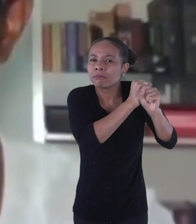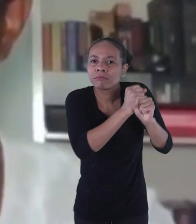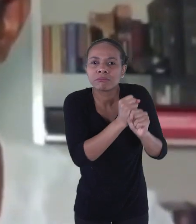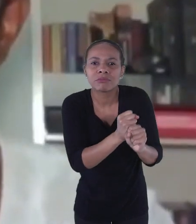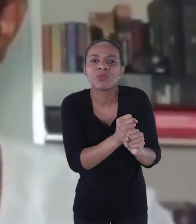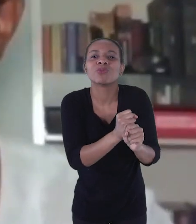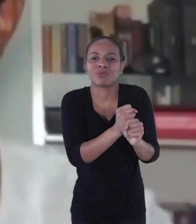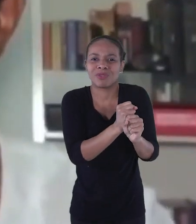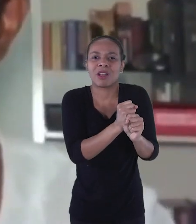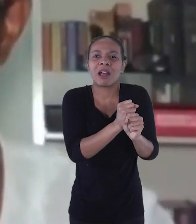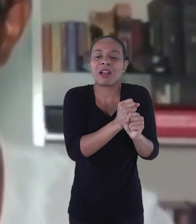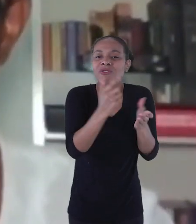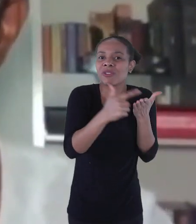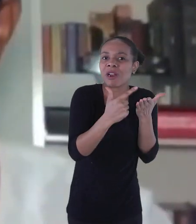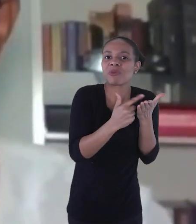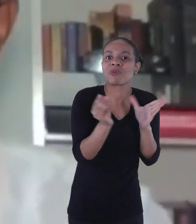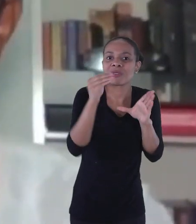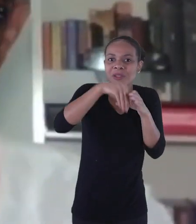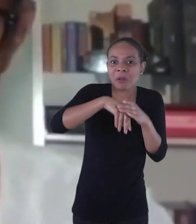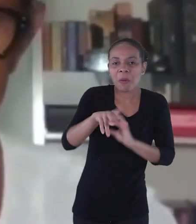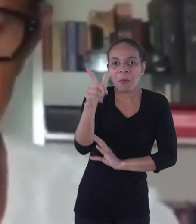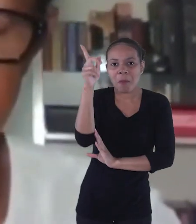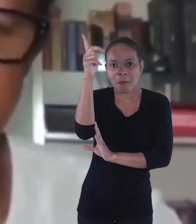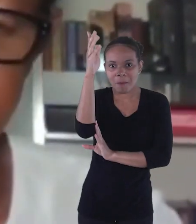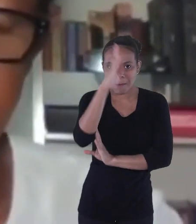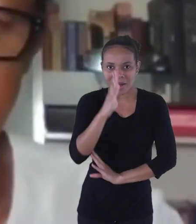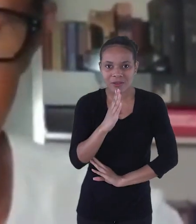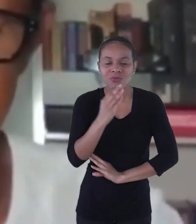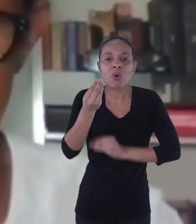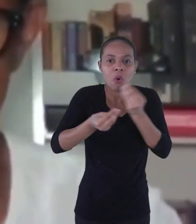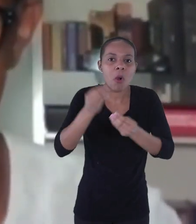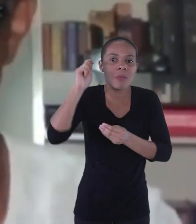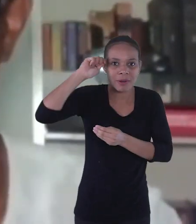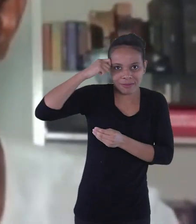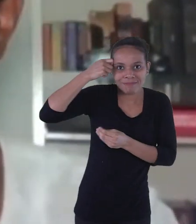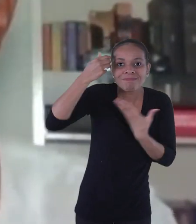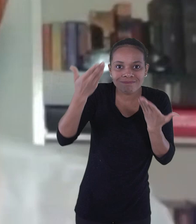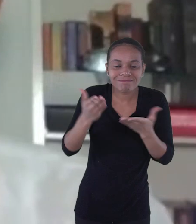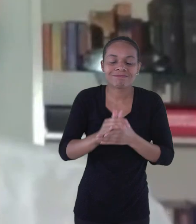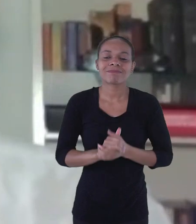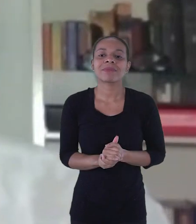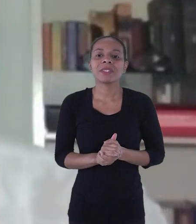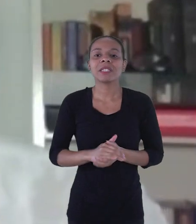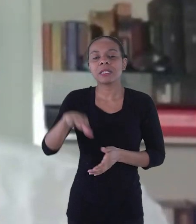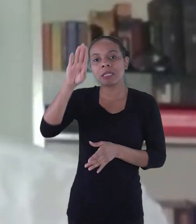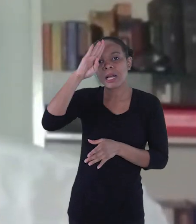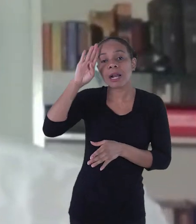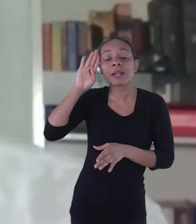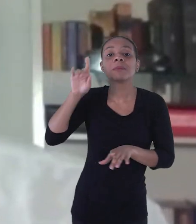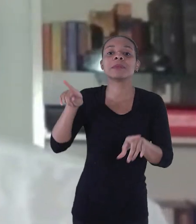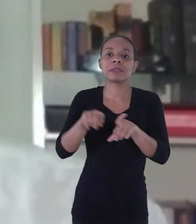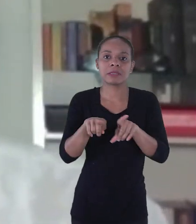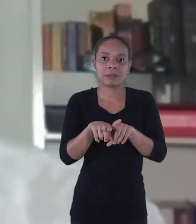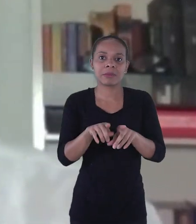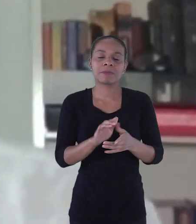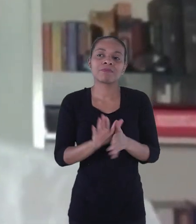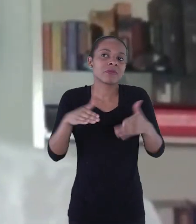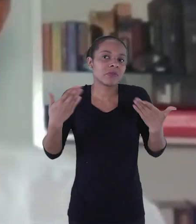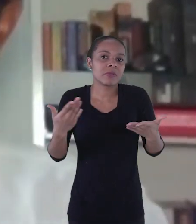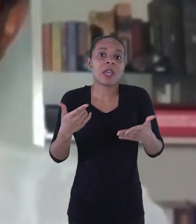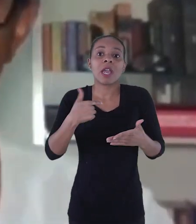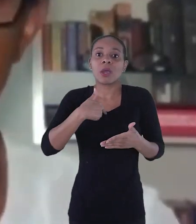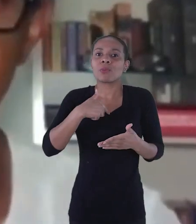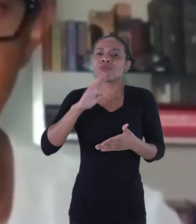escrevi para o jornal, ensaios, para a academia, enfim. Mas, assim, eu há